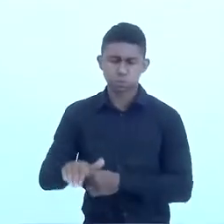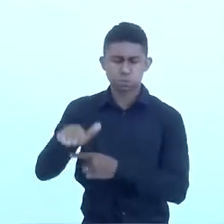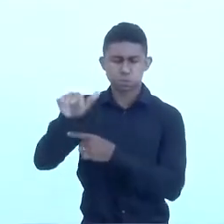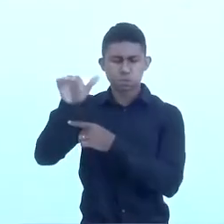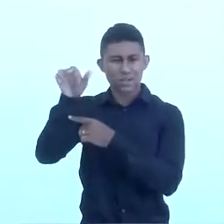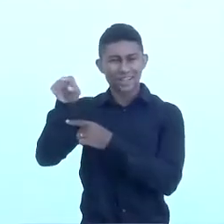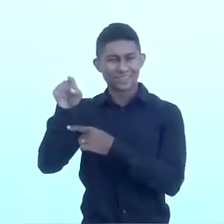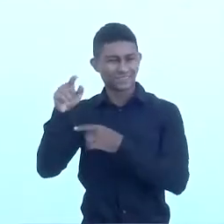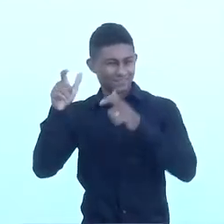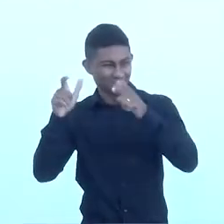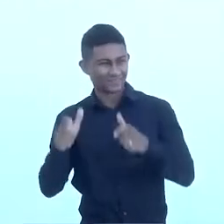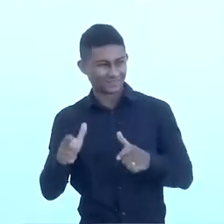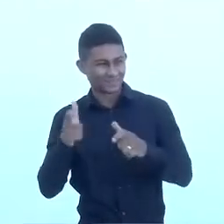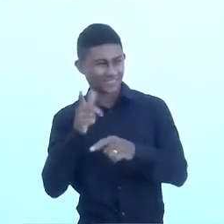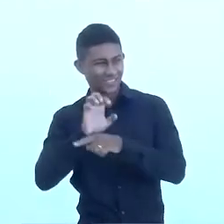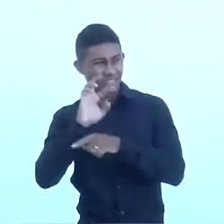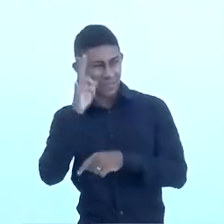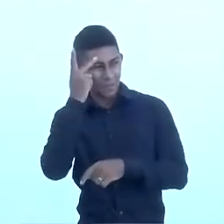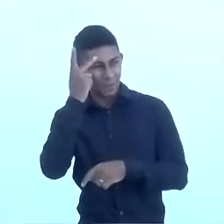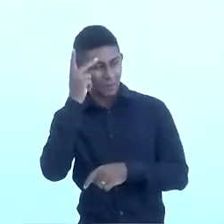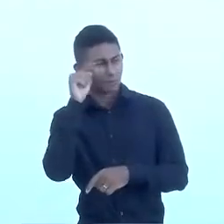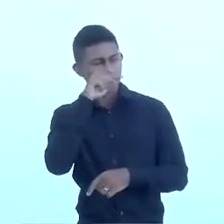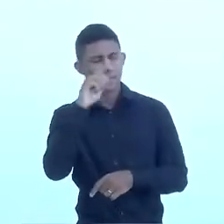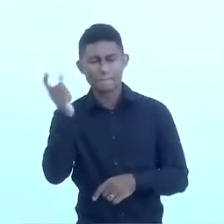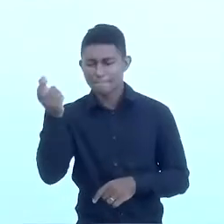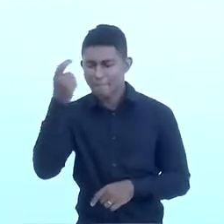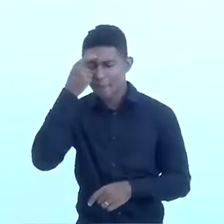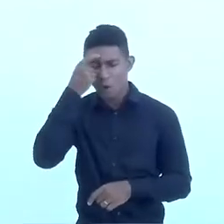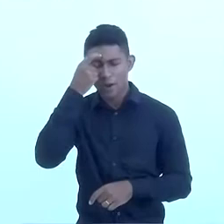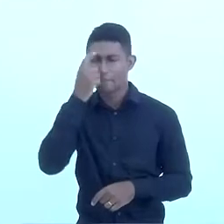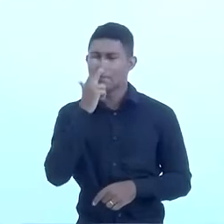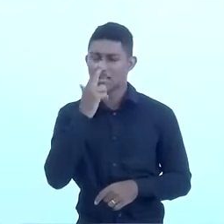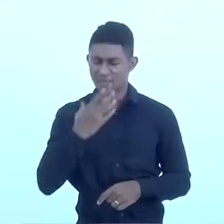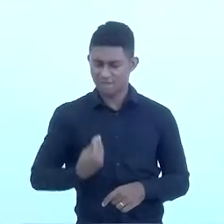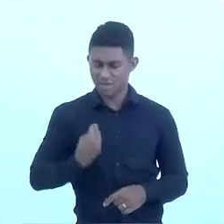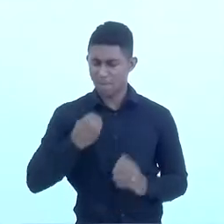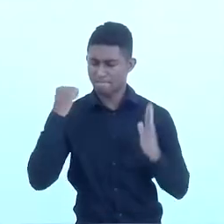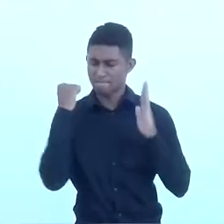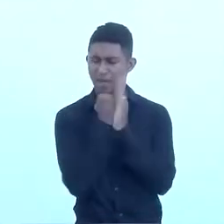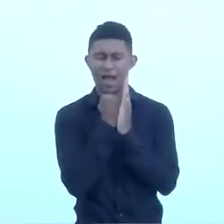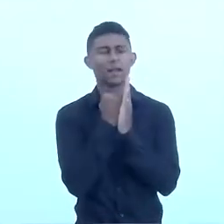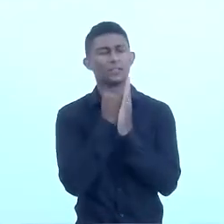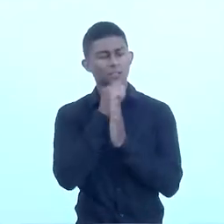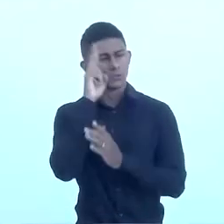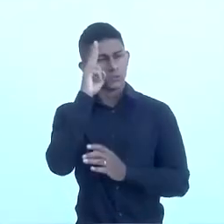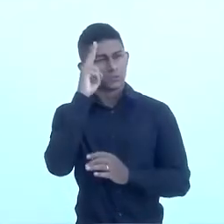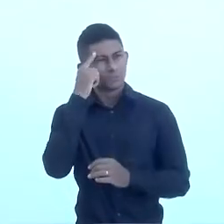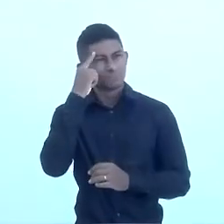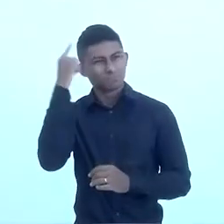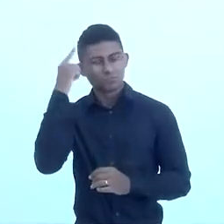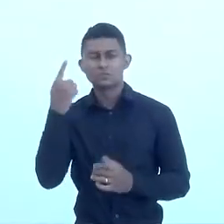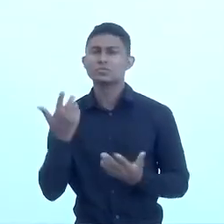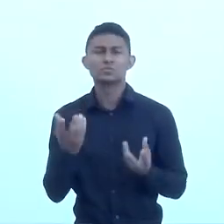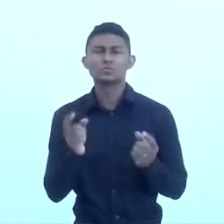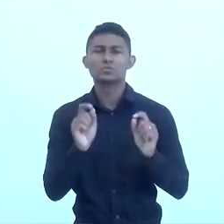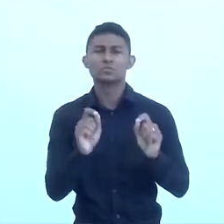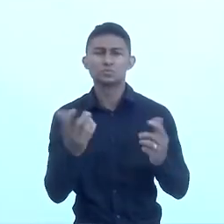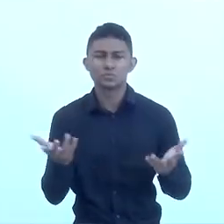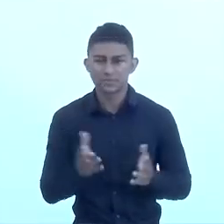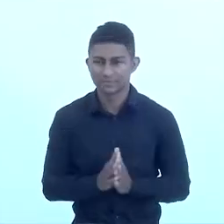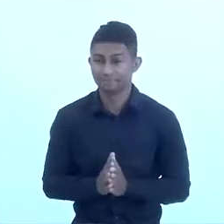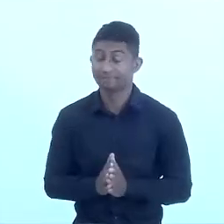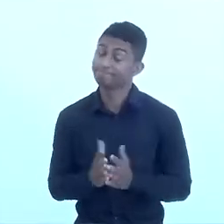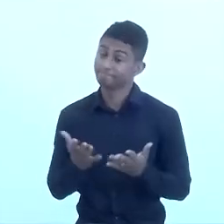Que memórias você traz até hoje, assim, que te marcaram, que te inspiram?